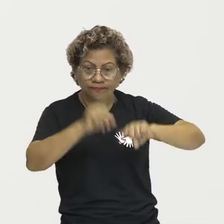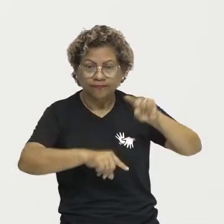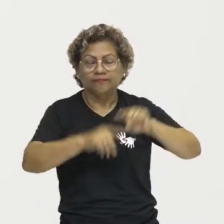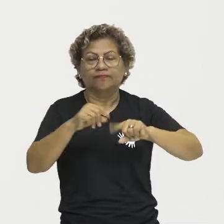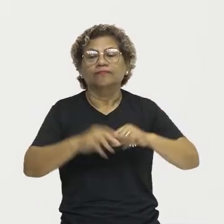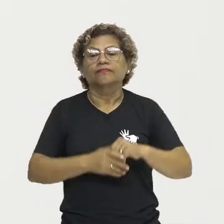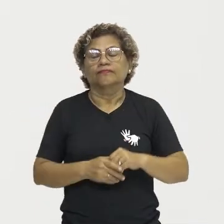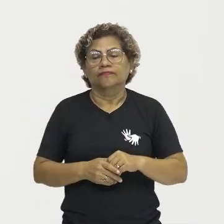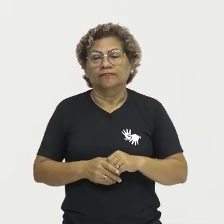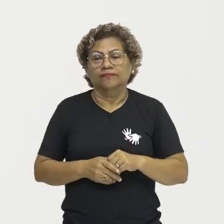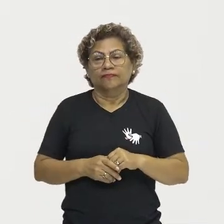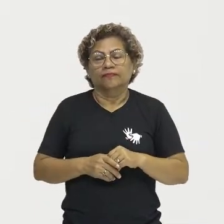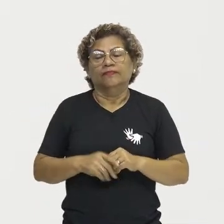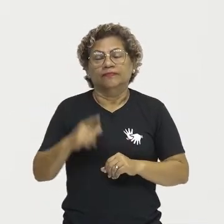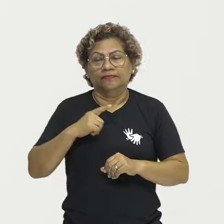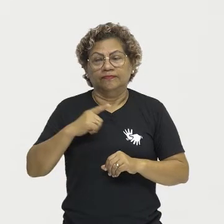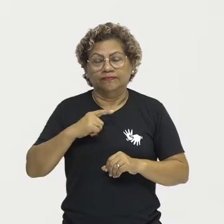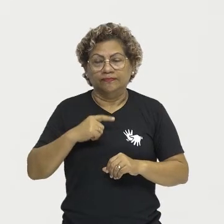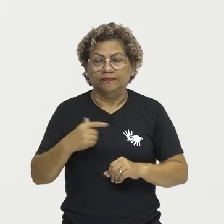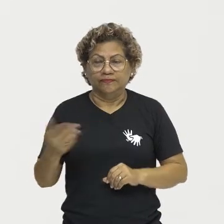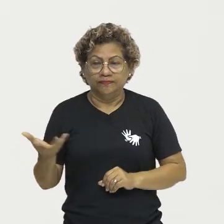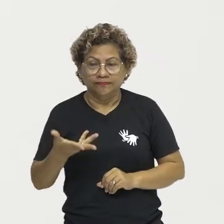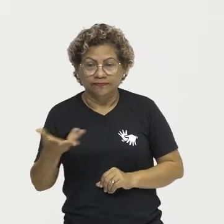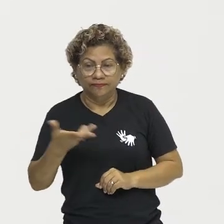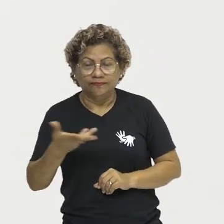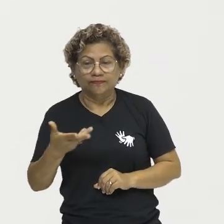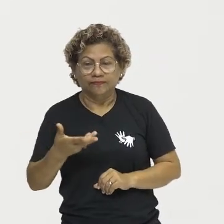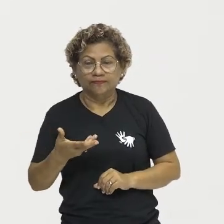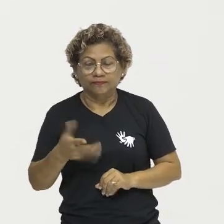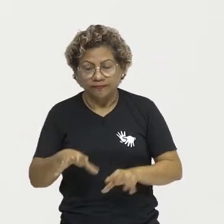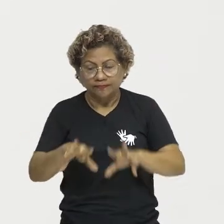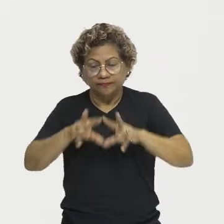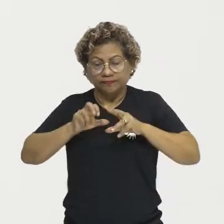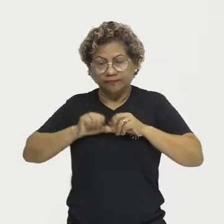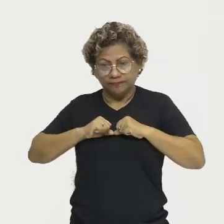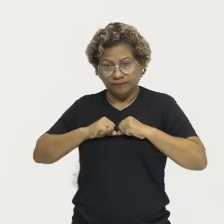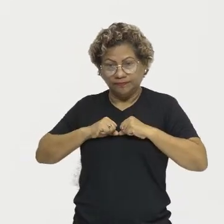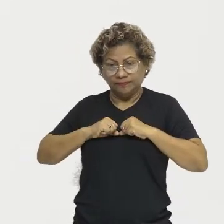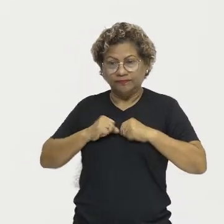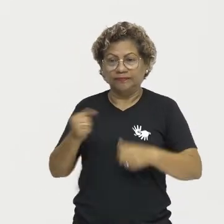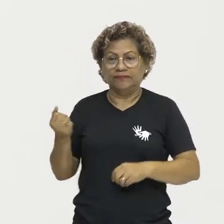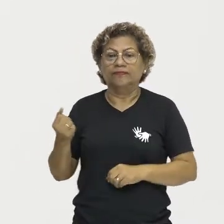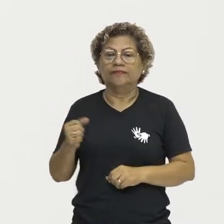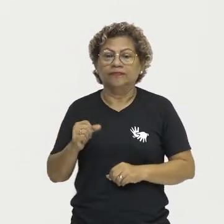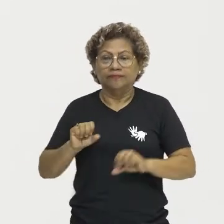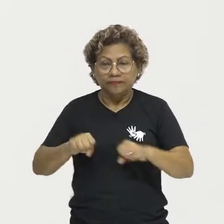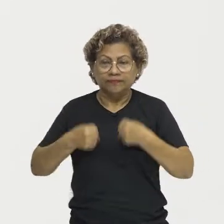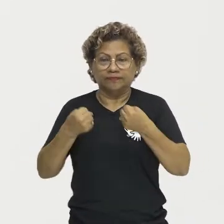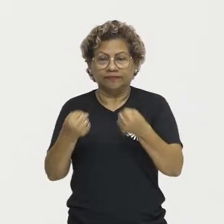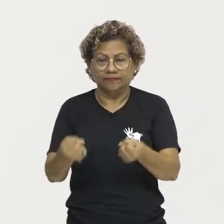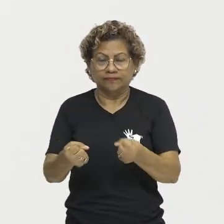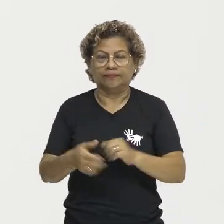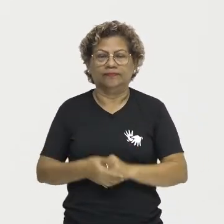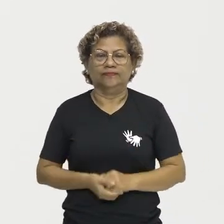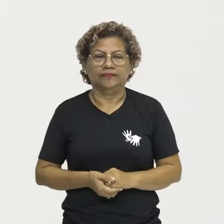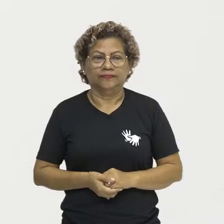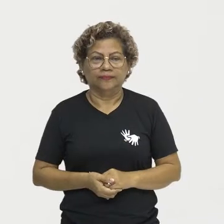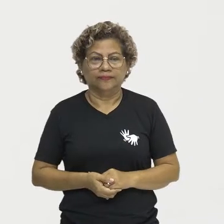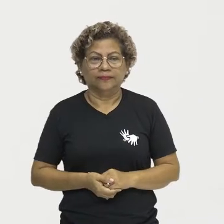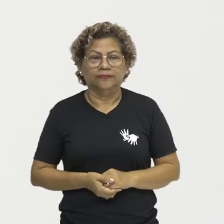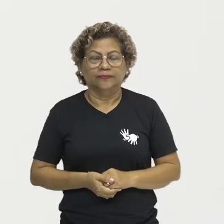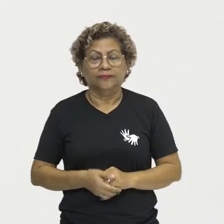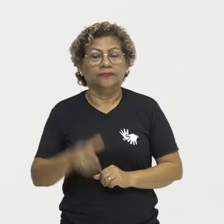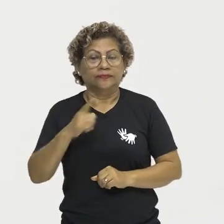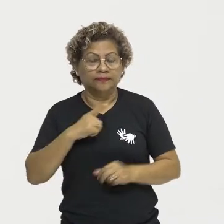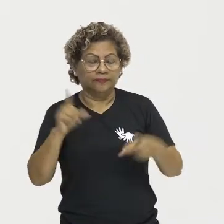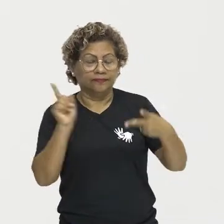a velocidade do corpo quando esse corpo recebe uma força. Nós também temos um outro efeito, que foi aquele que a gente viu lá no começo da